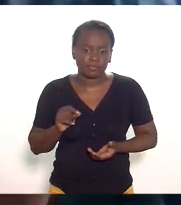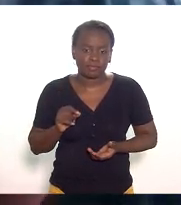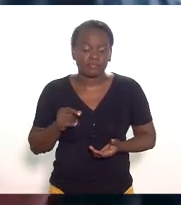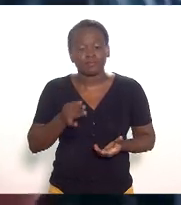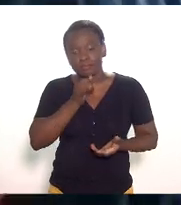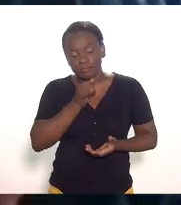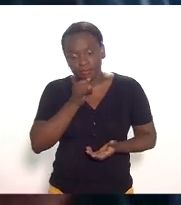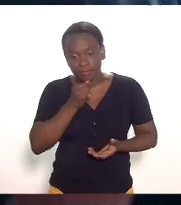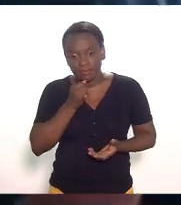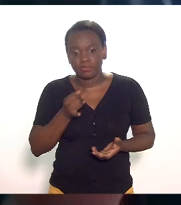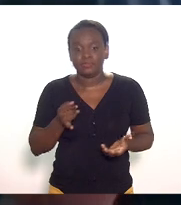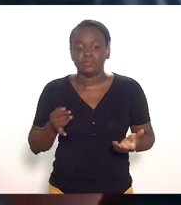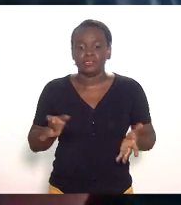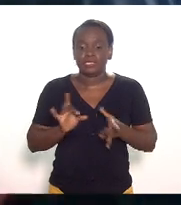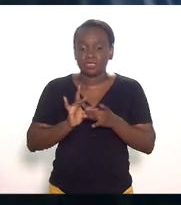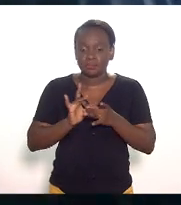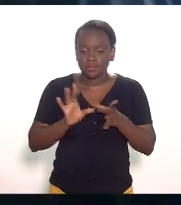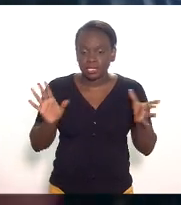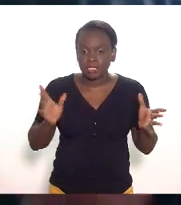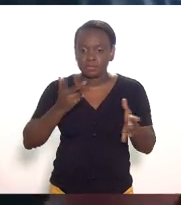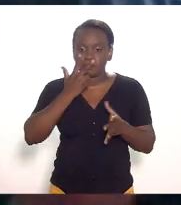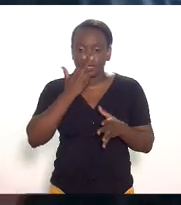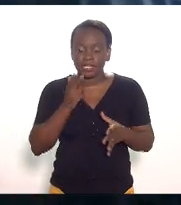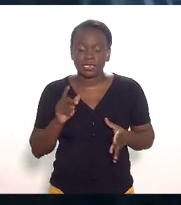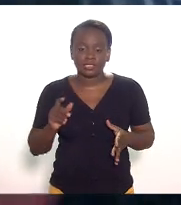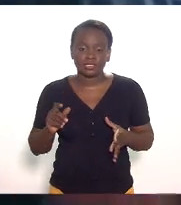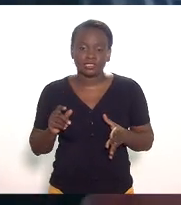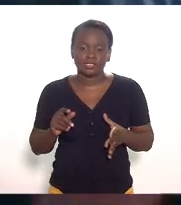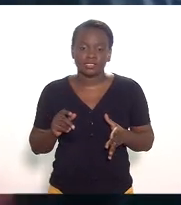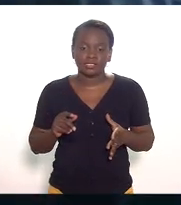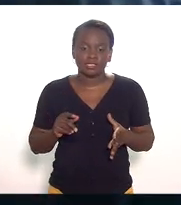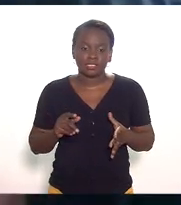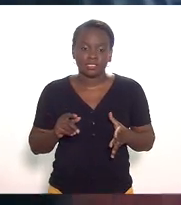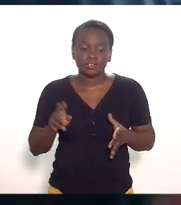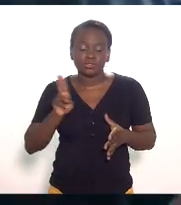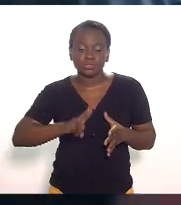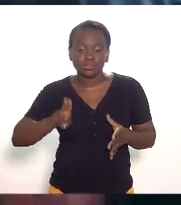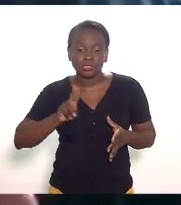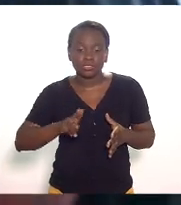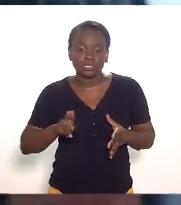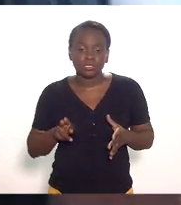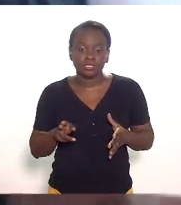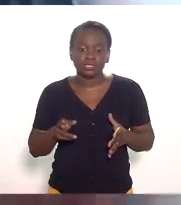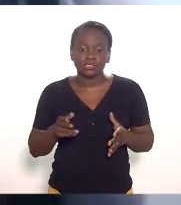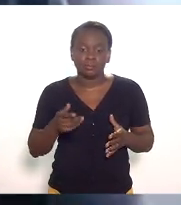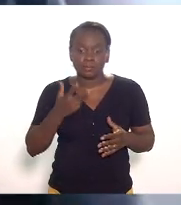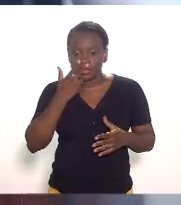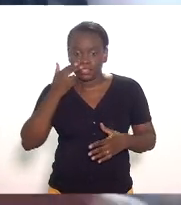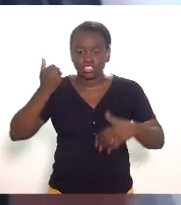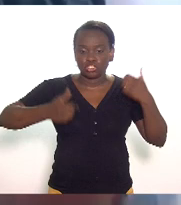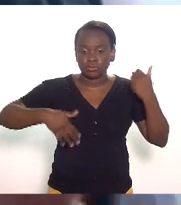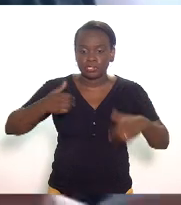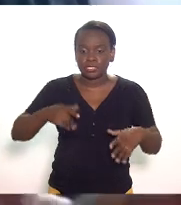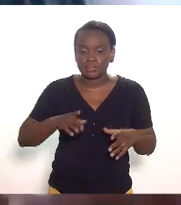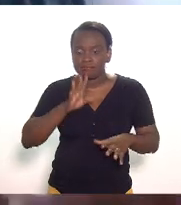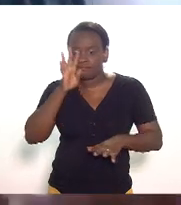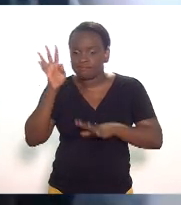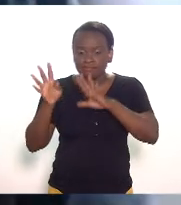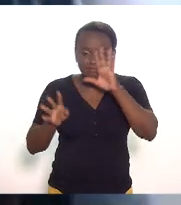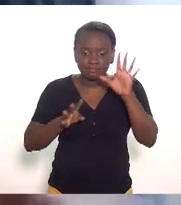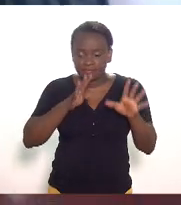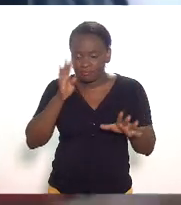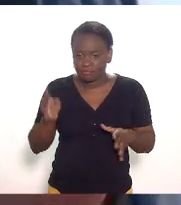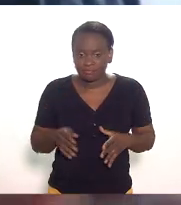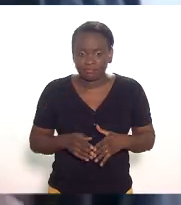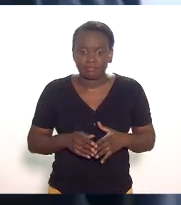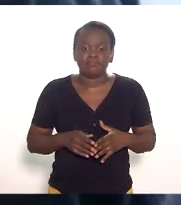Por exemplo, a liberdade parece que ela é utilizada no discurso aleatoriamente.